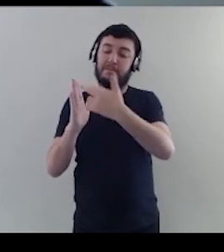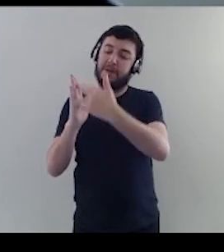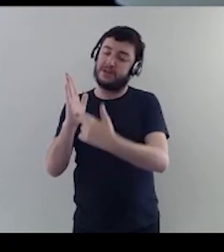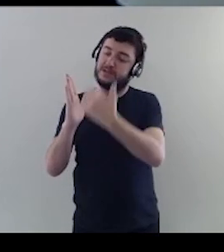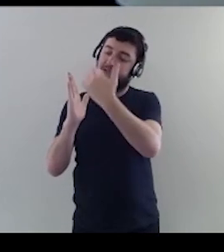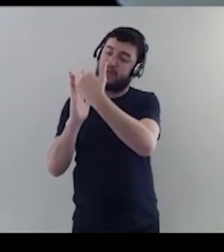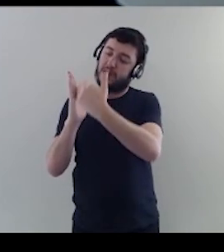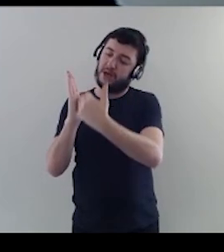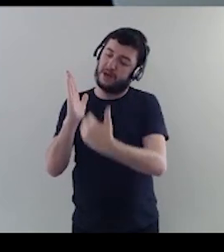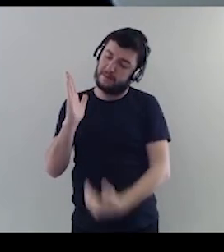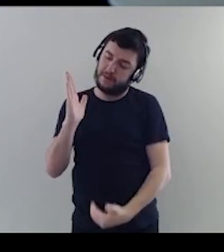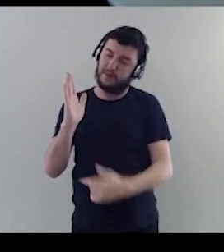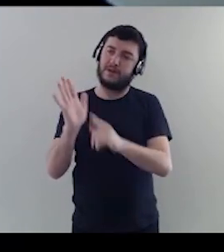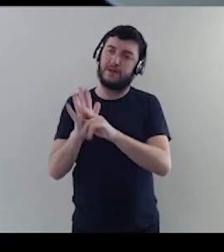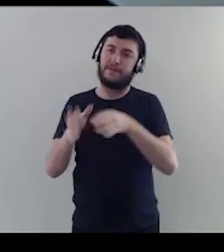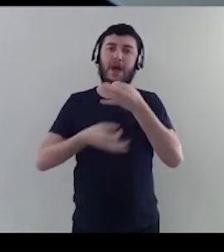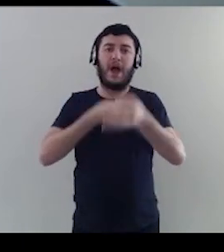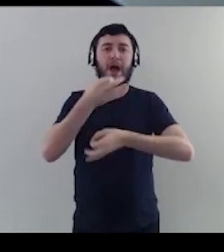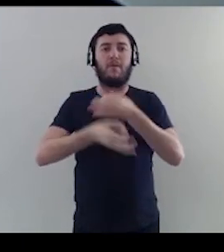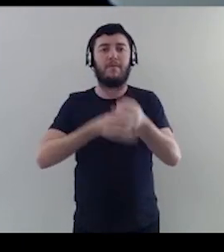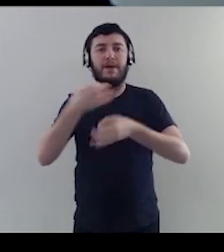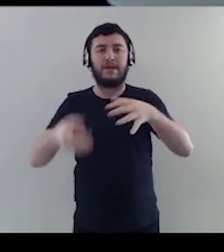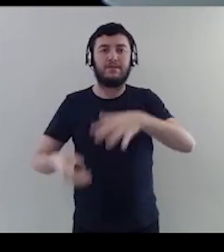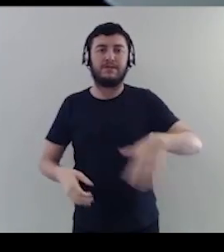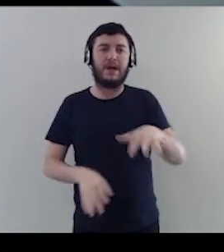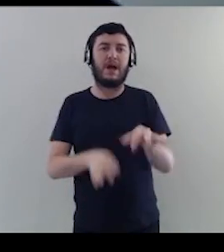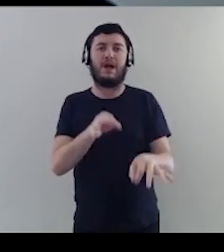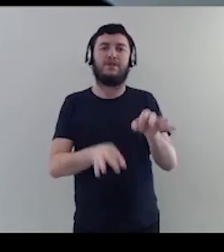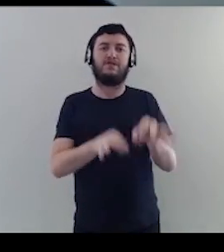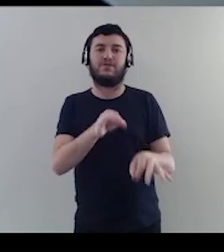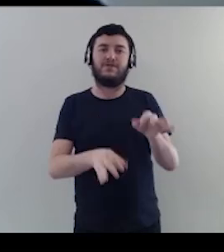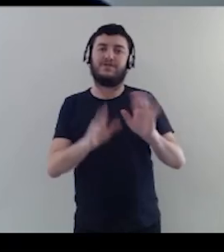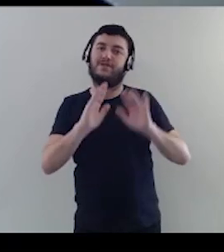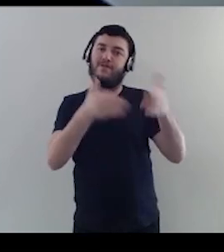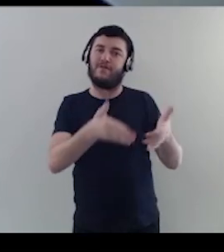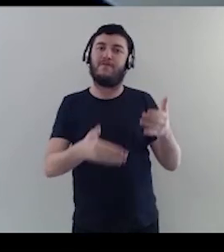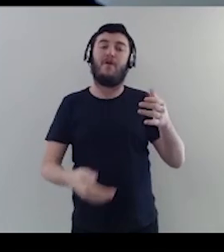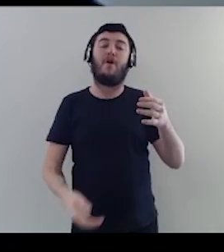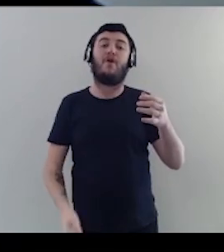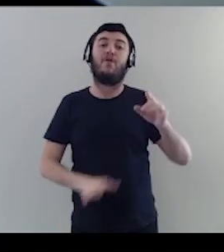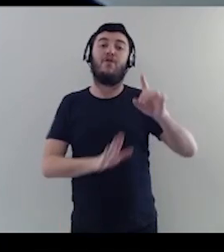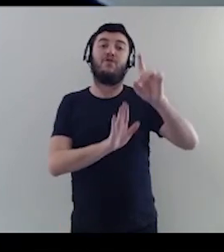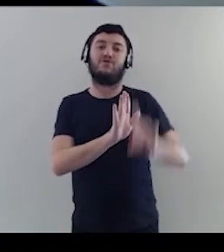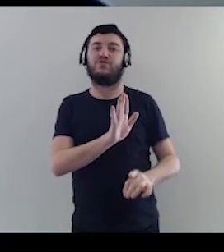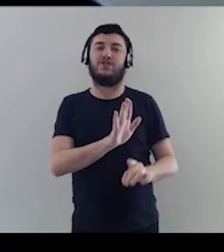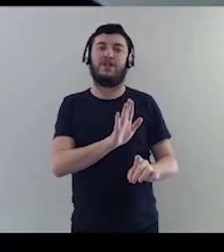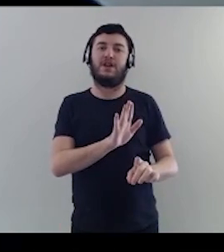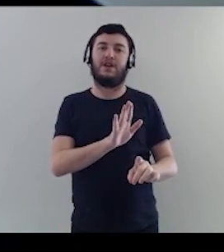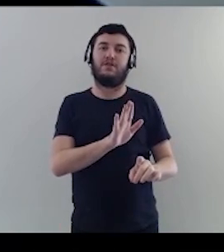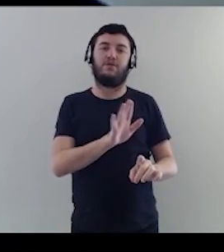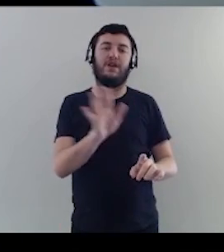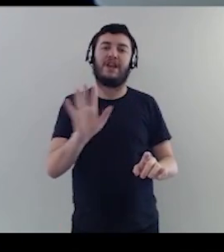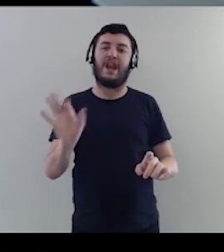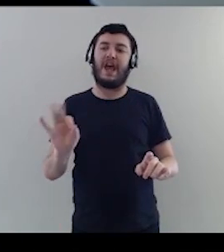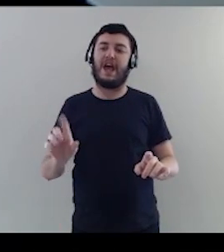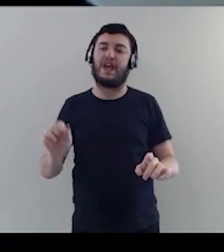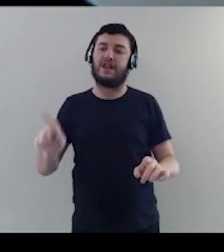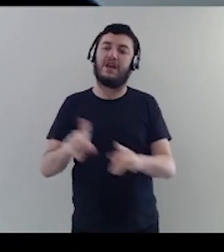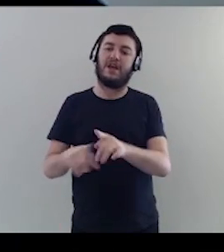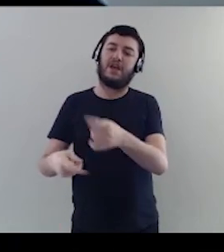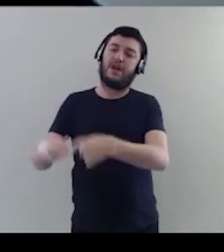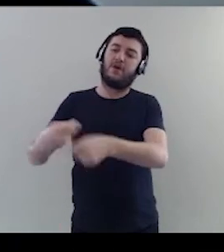dizer, por argumentos jurídicos voltados à defesa de direitos e não por argumentos económicos, políticos, sociais ou